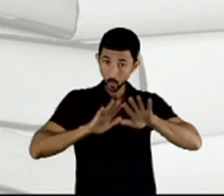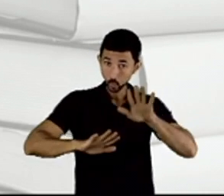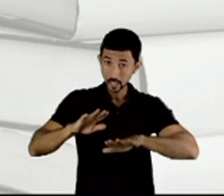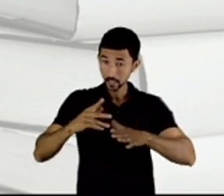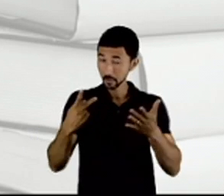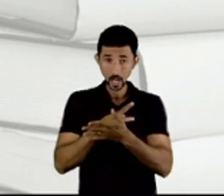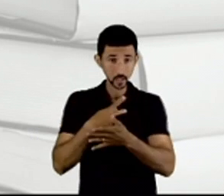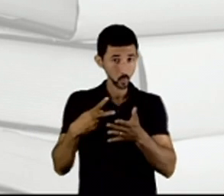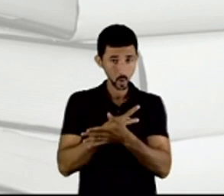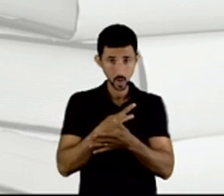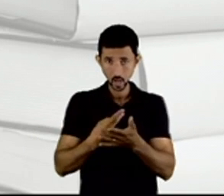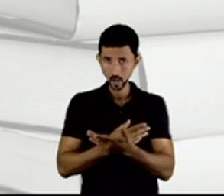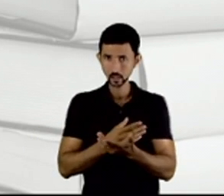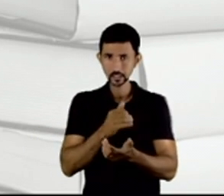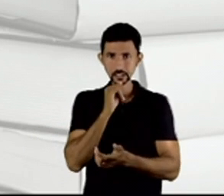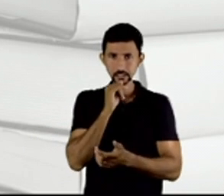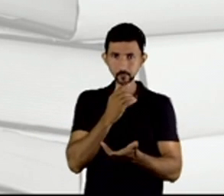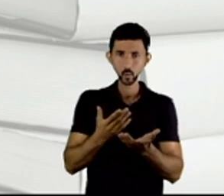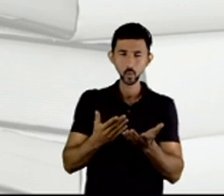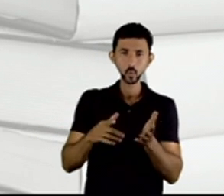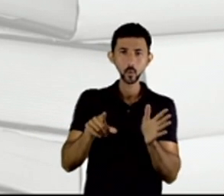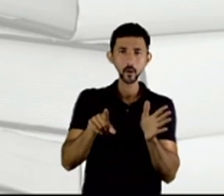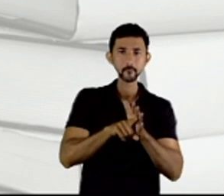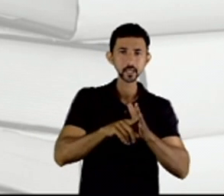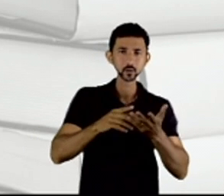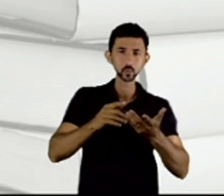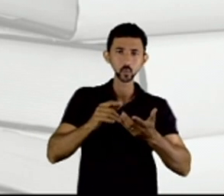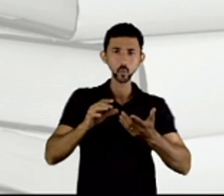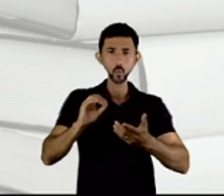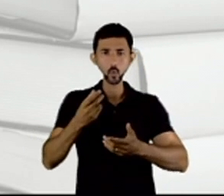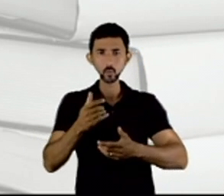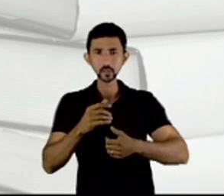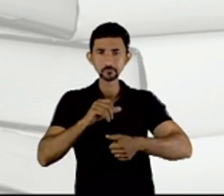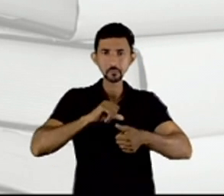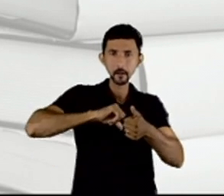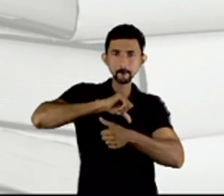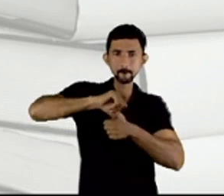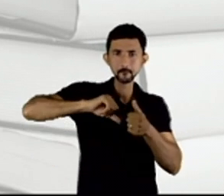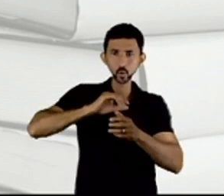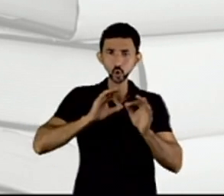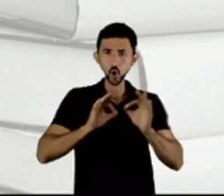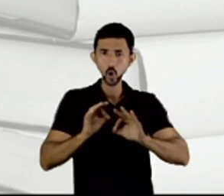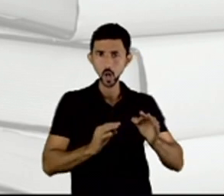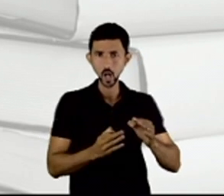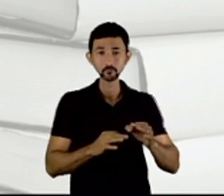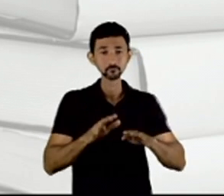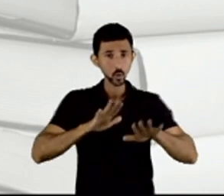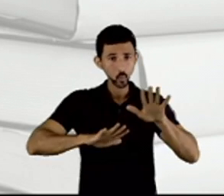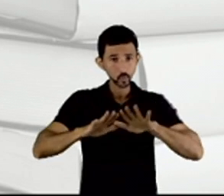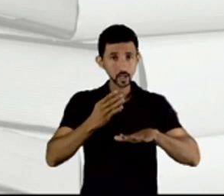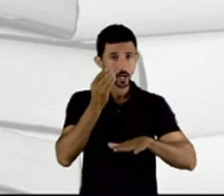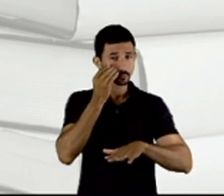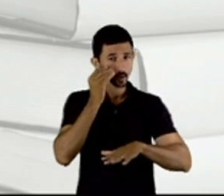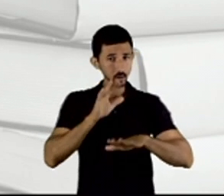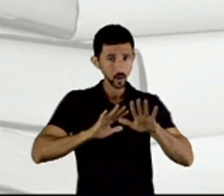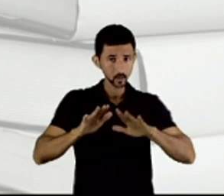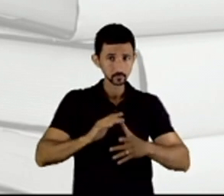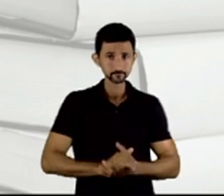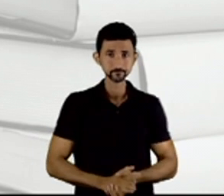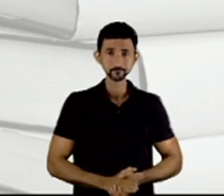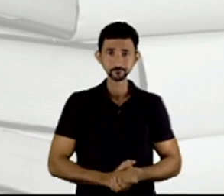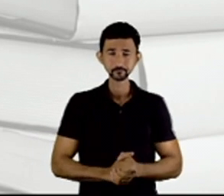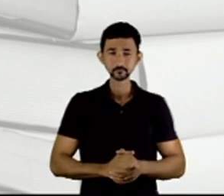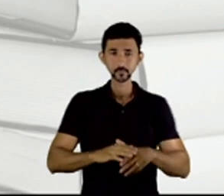não achar que você vai fazer menos 5.670,